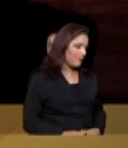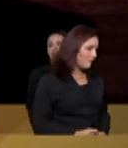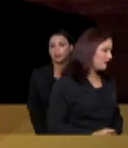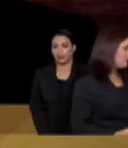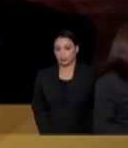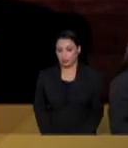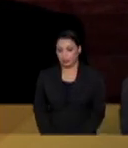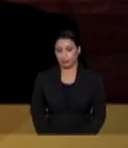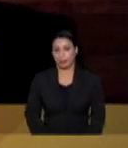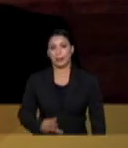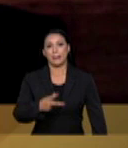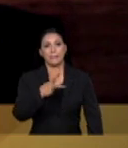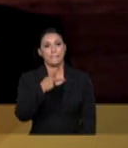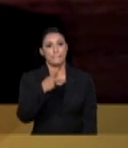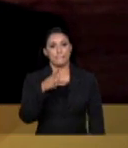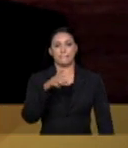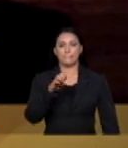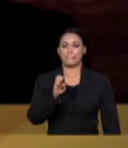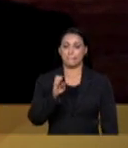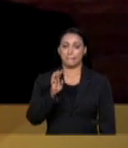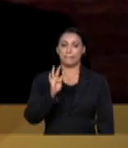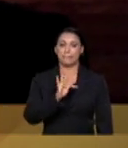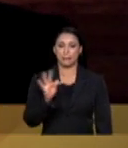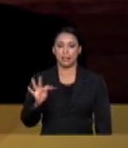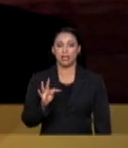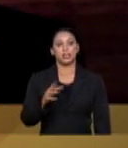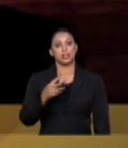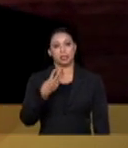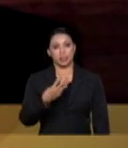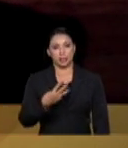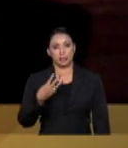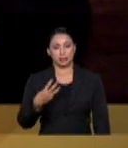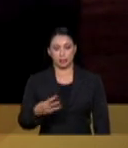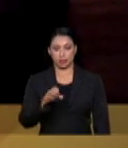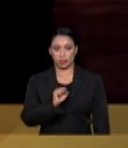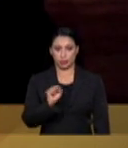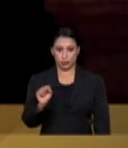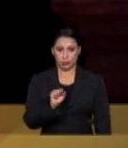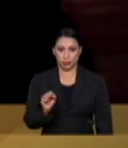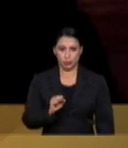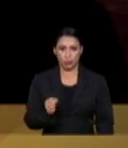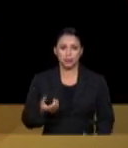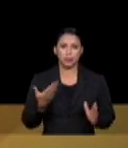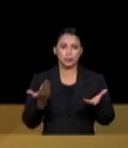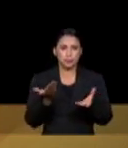3388 e diz respeito a configuração do esbulho e